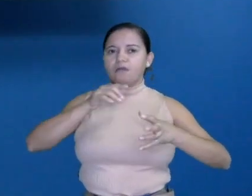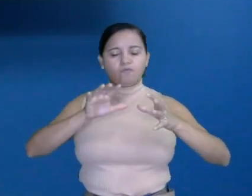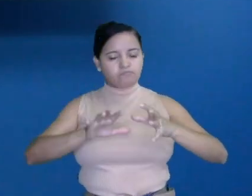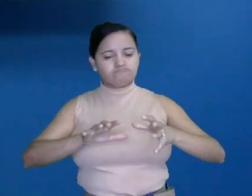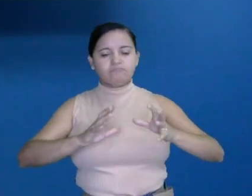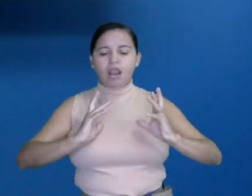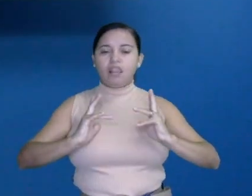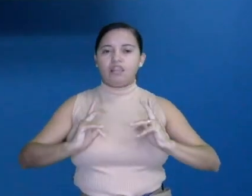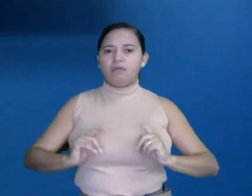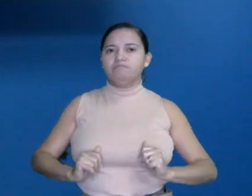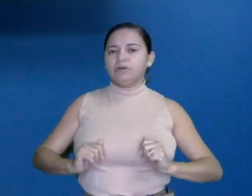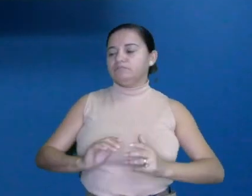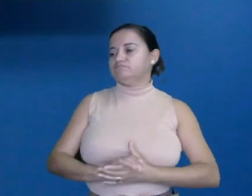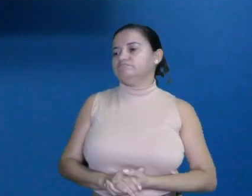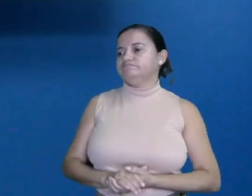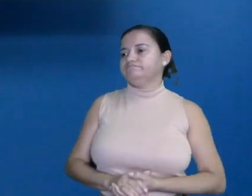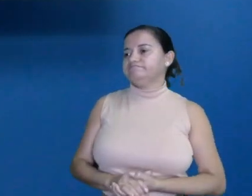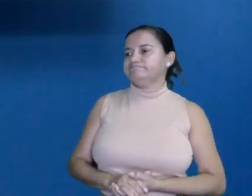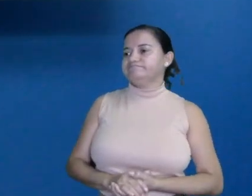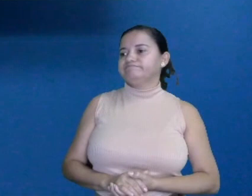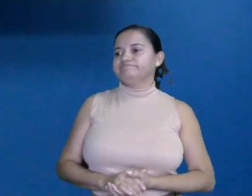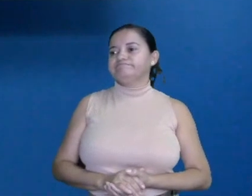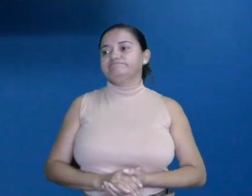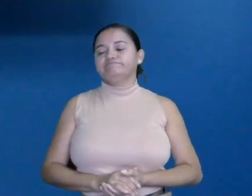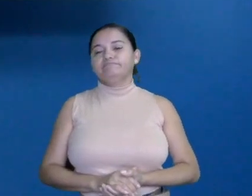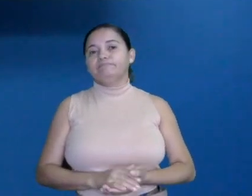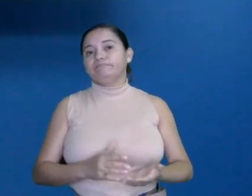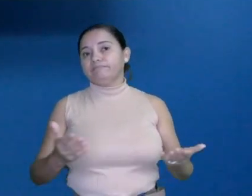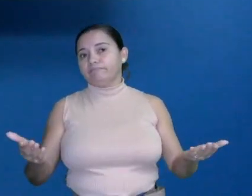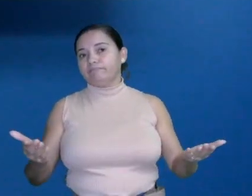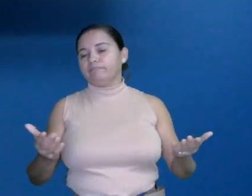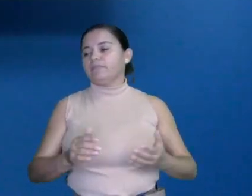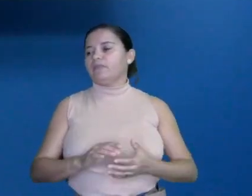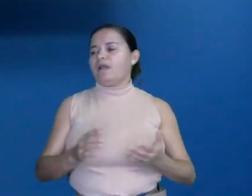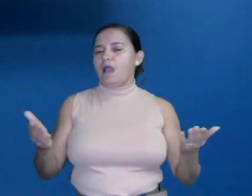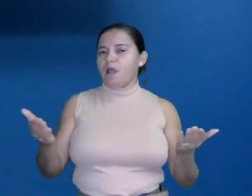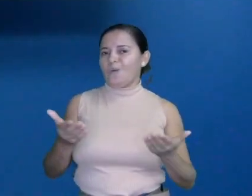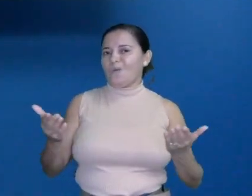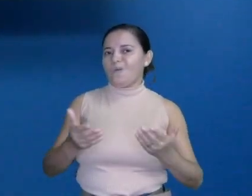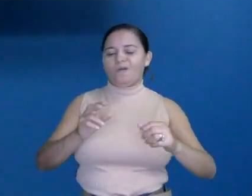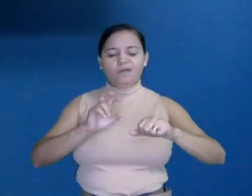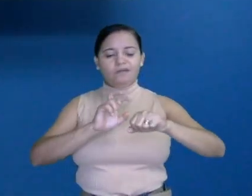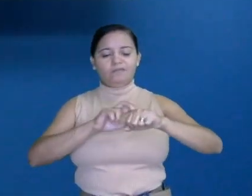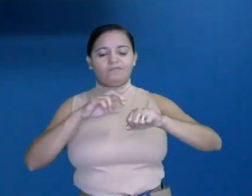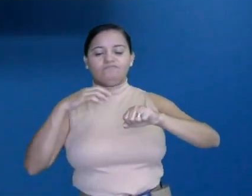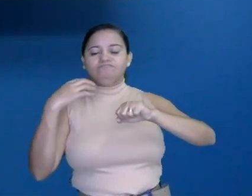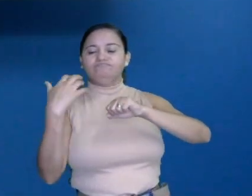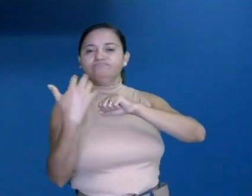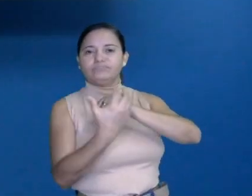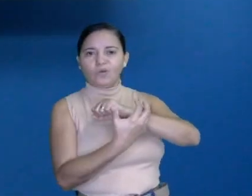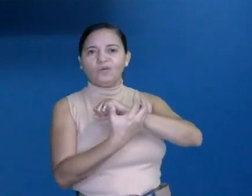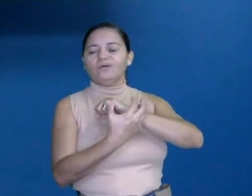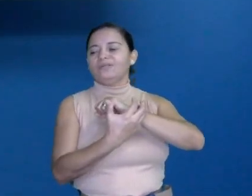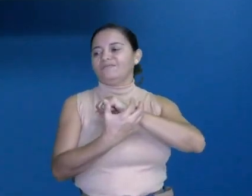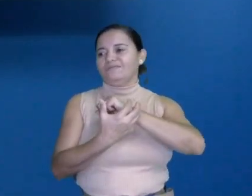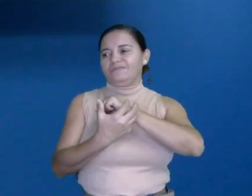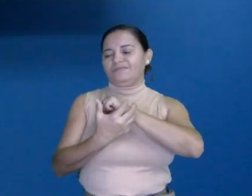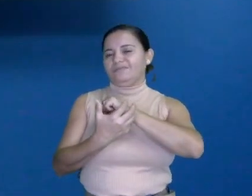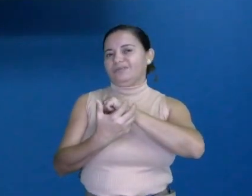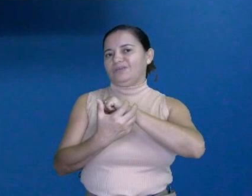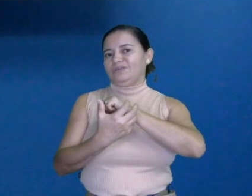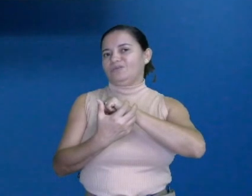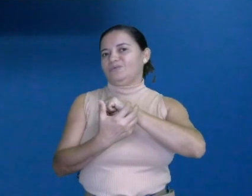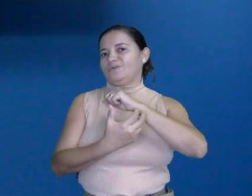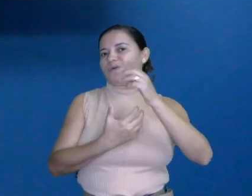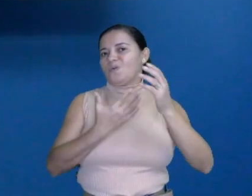importante, tá? Que cuidados a gente deve ter com os alimentos em tempo de pandemia do coronavírus? O que é que a gente pode